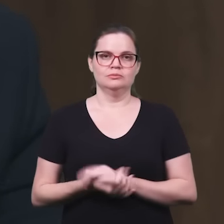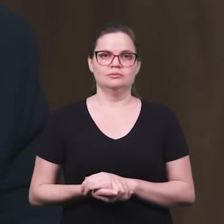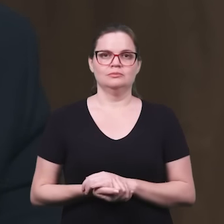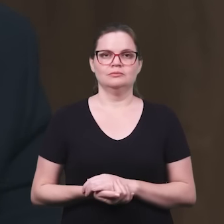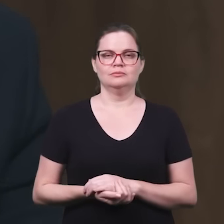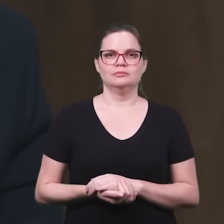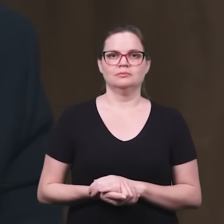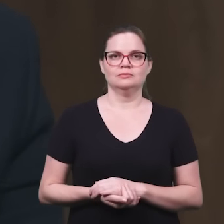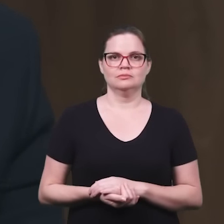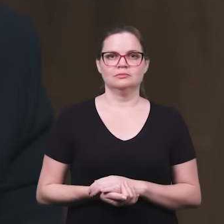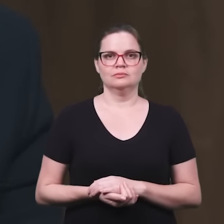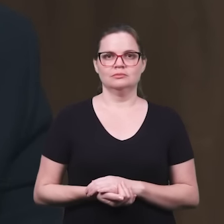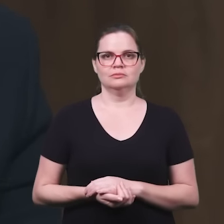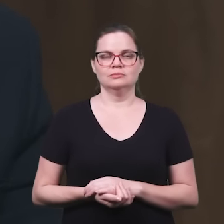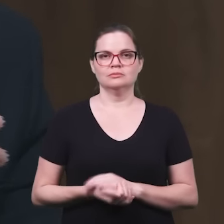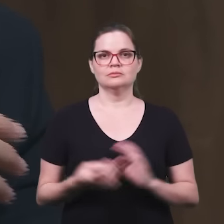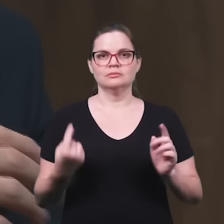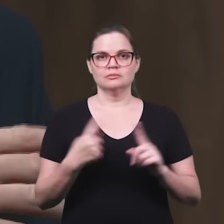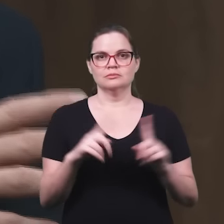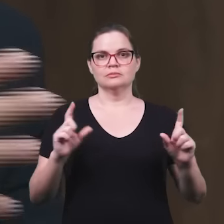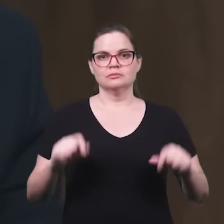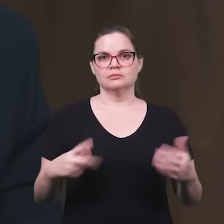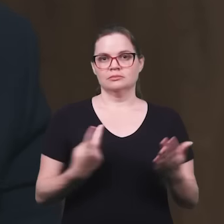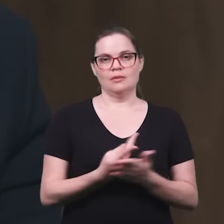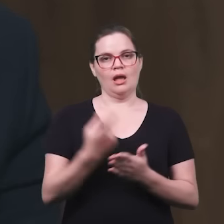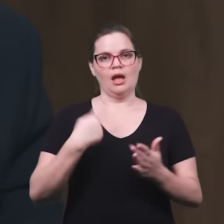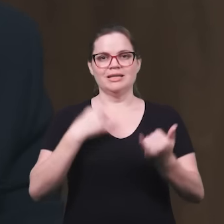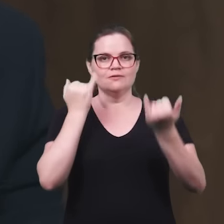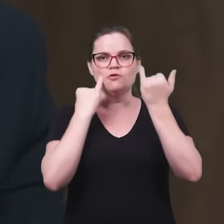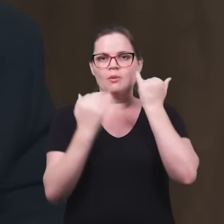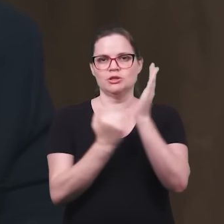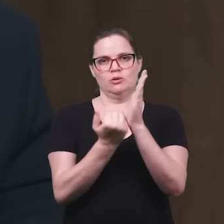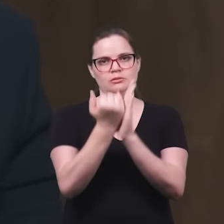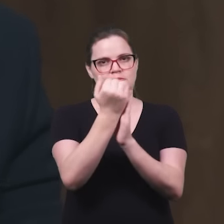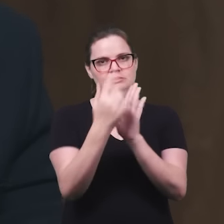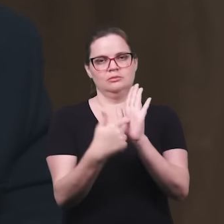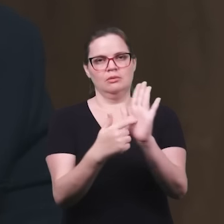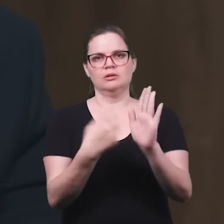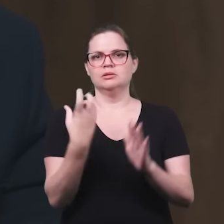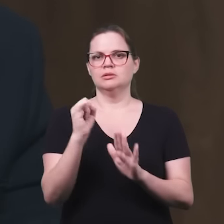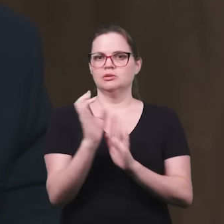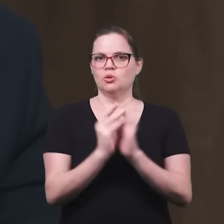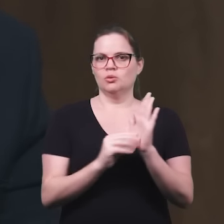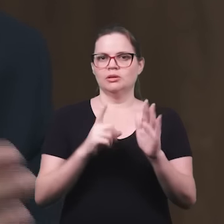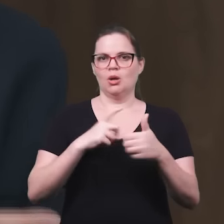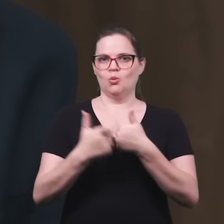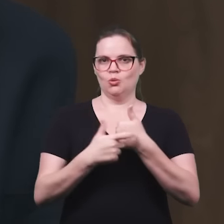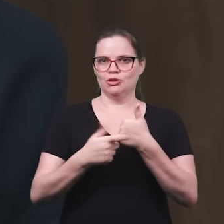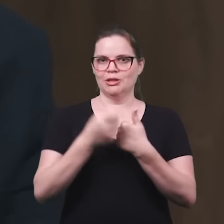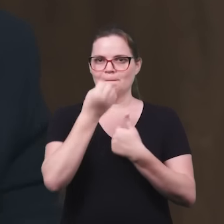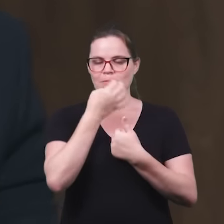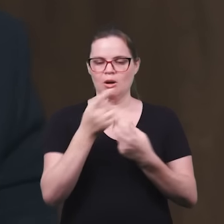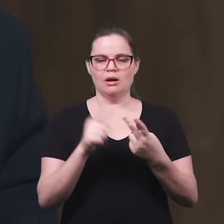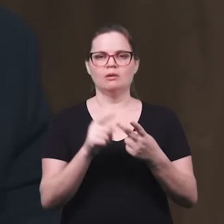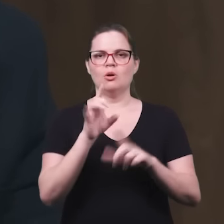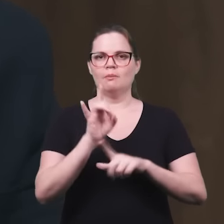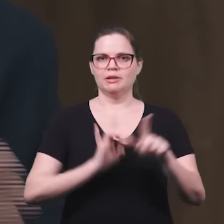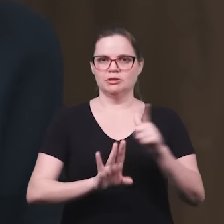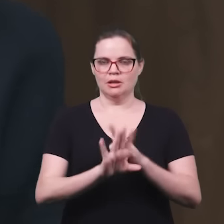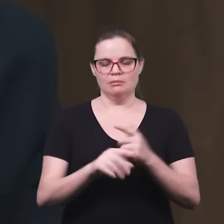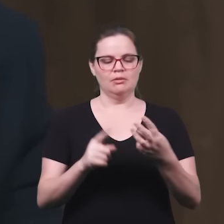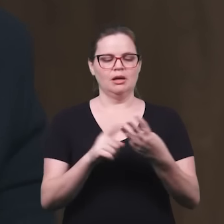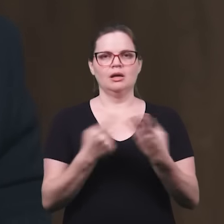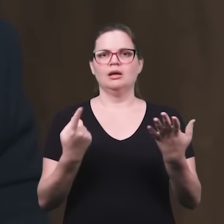tá? Então, mas as métricas é que vão te dizer. Se o seu conteúdo está tendo muita curtida,